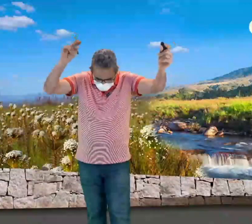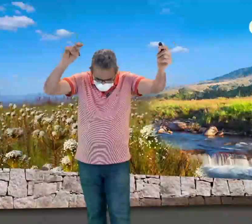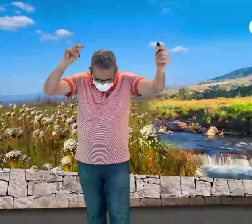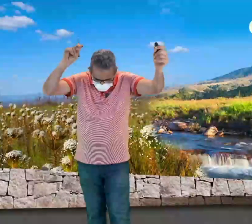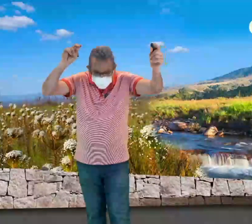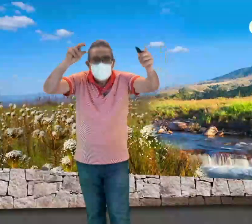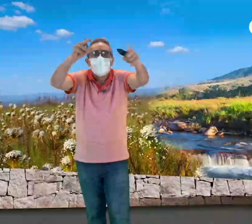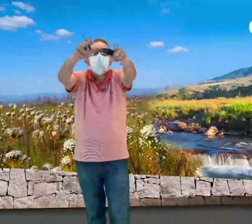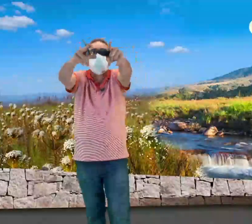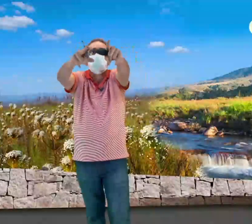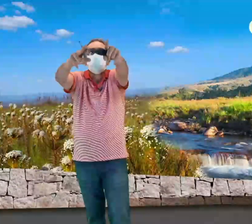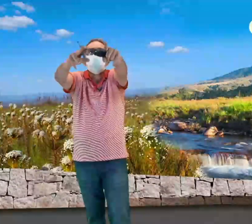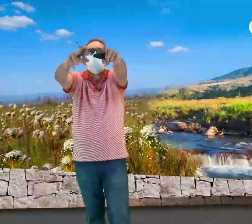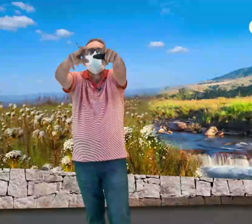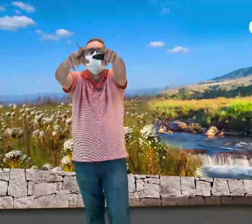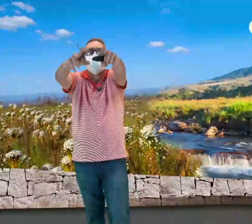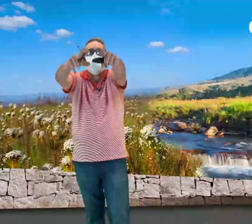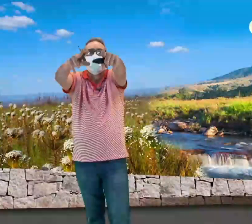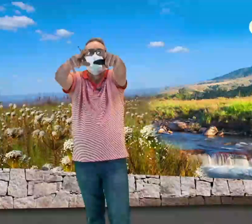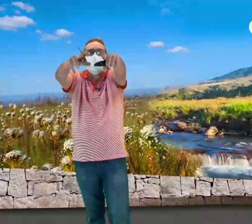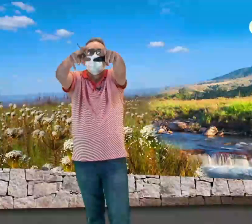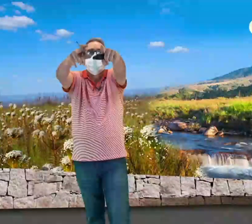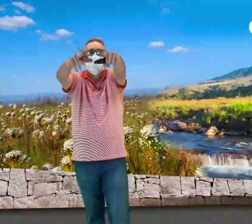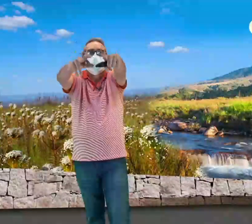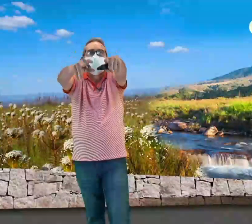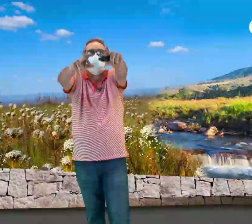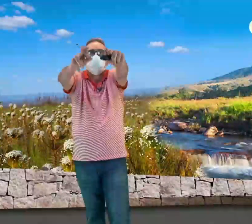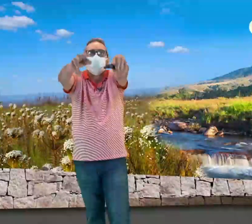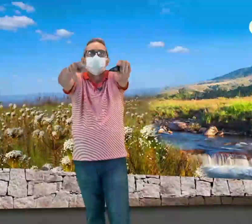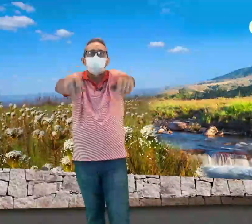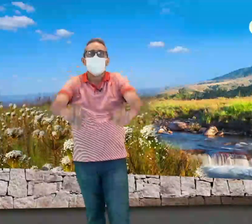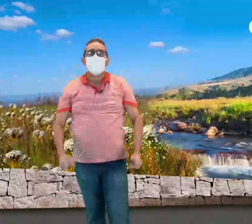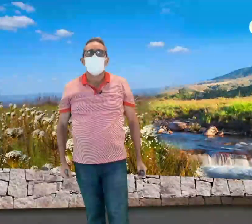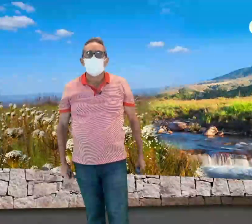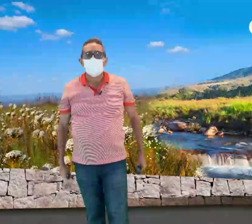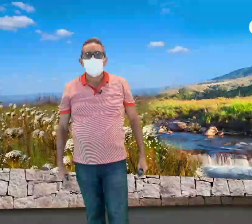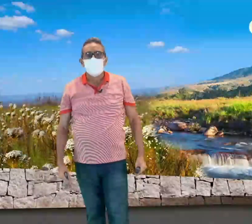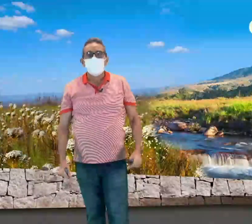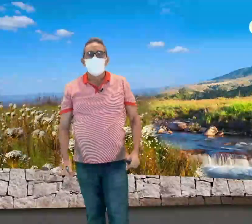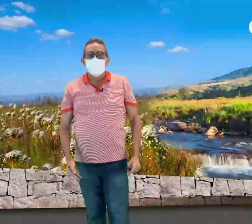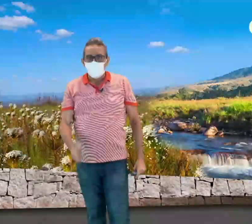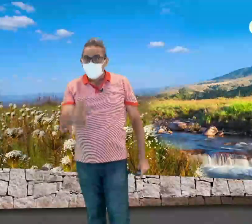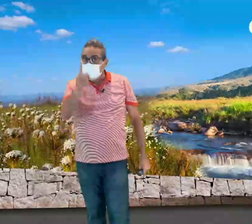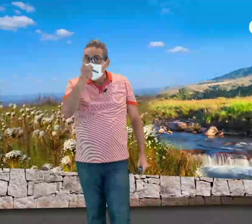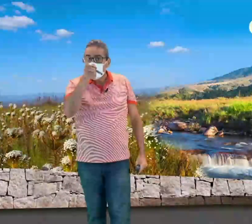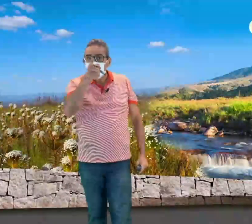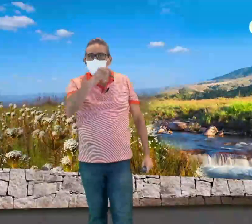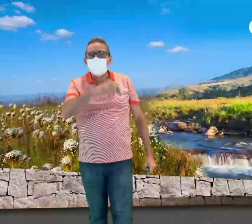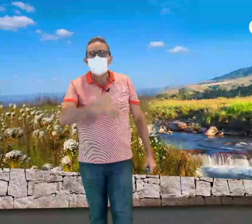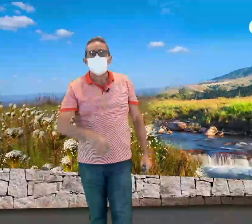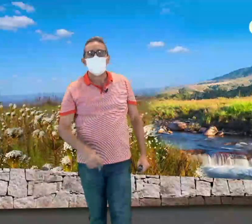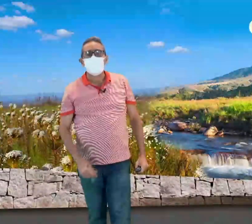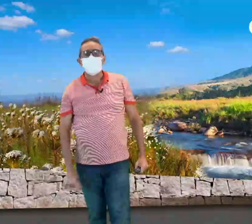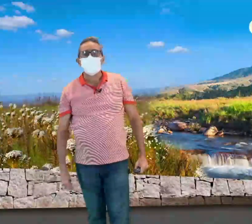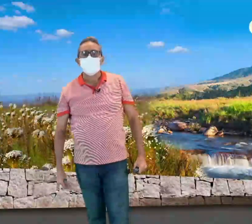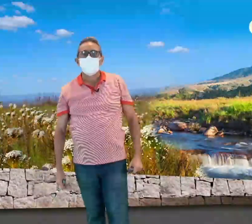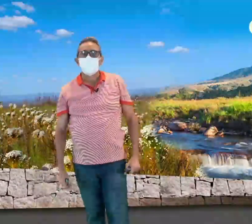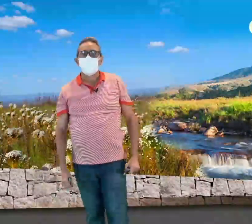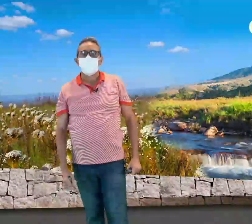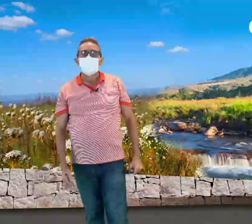Energia nuclear, tem radiação, tá? Sobre radioatividade. É baseado em fatos reais,